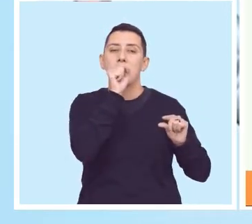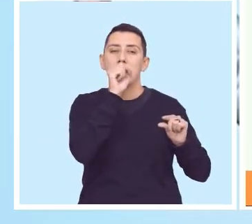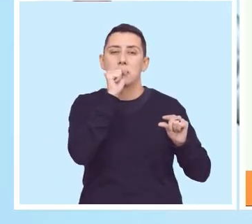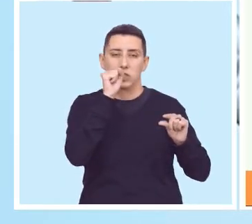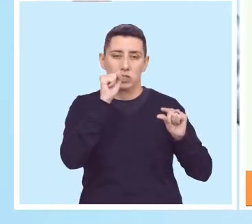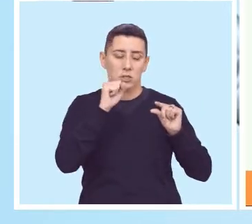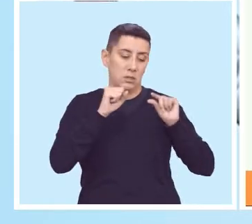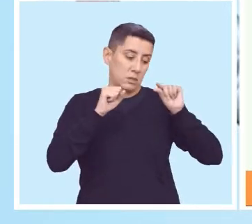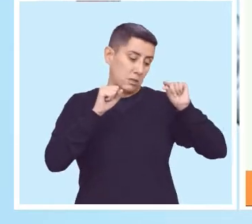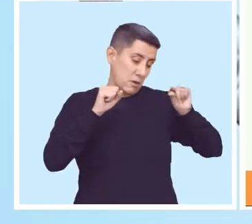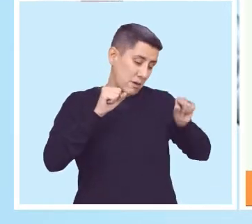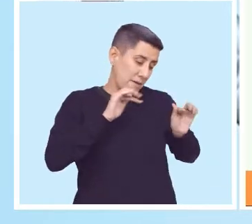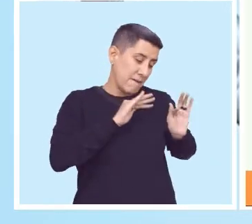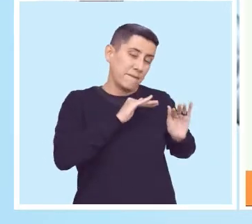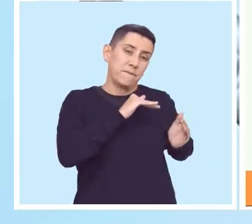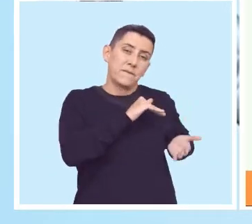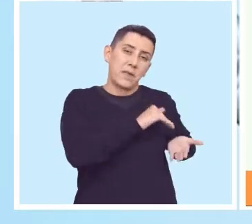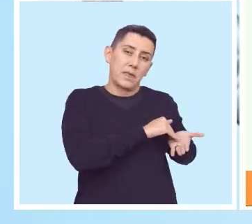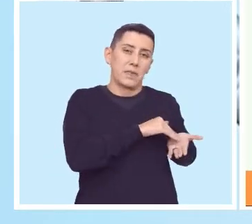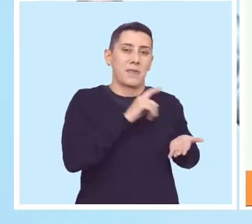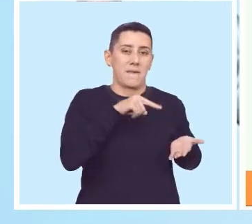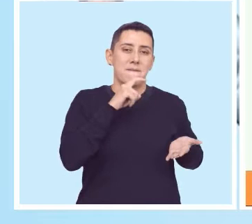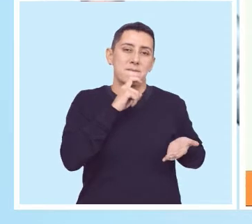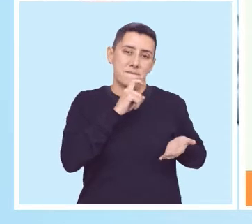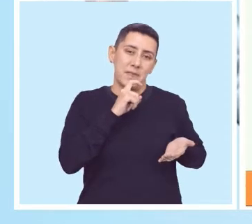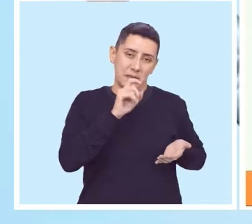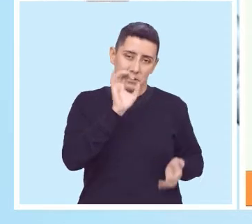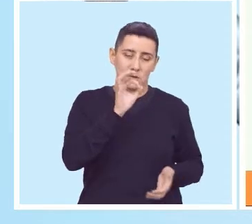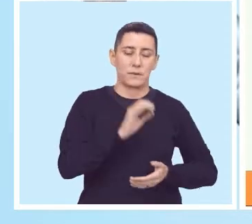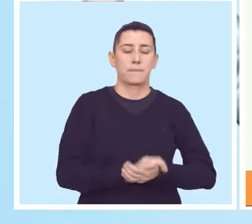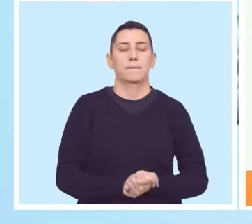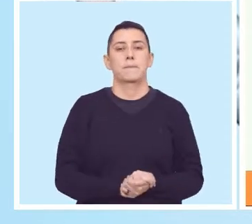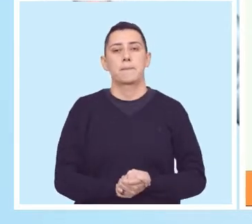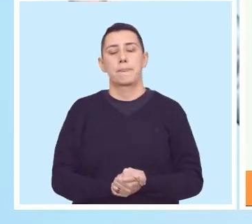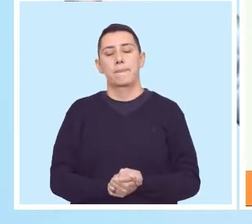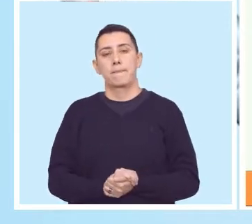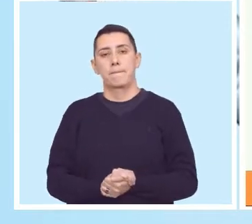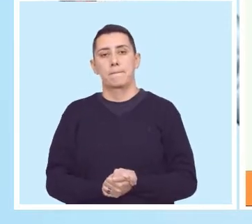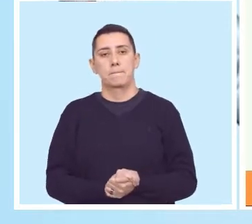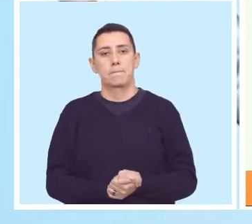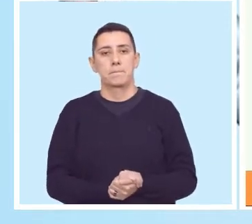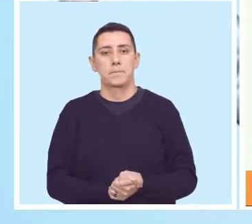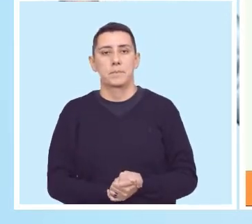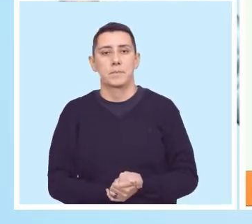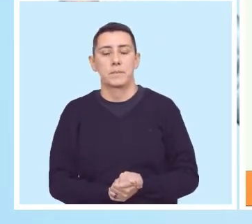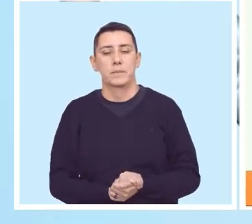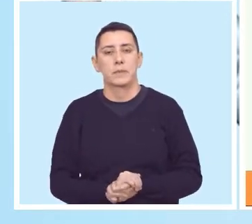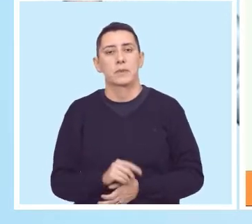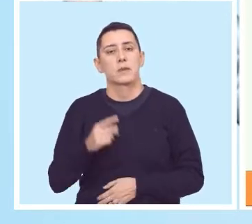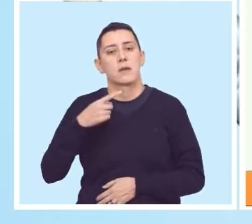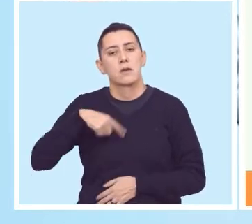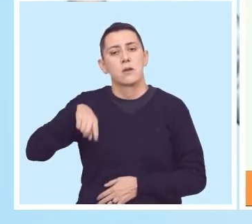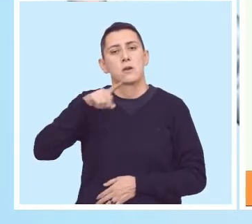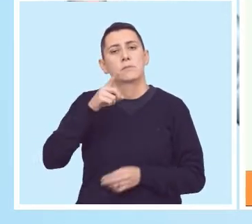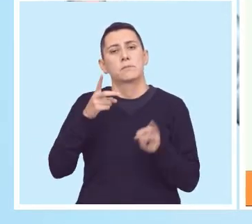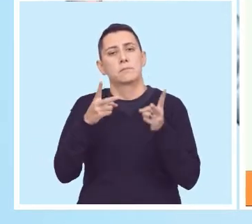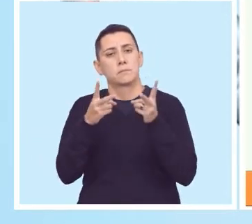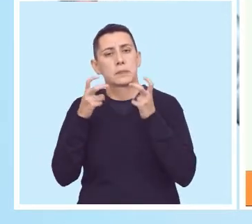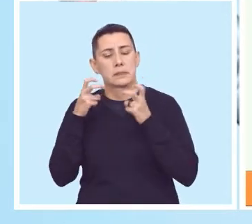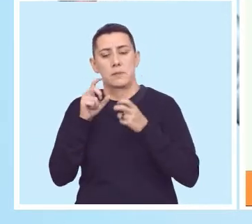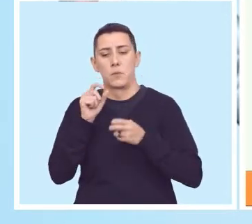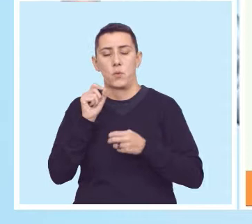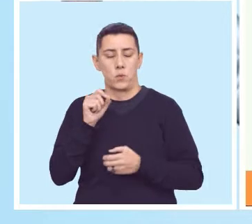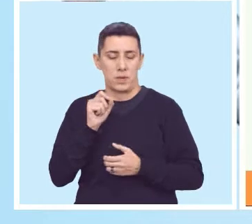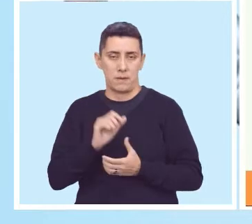está mais verde, né? Pelo que a gente observou, e olha, nós não tínhamos aqui na nossa equipe,